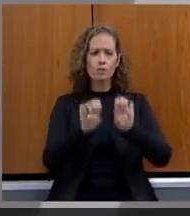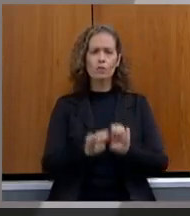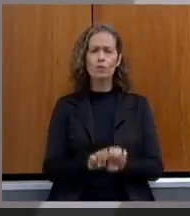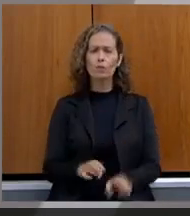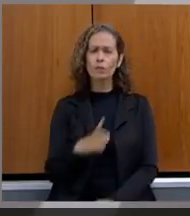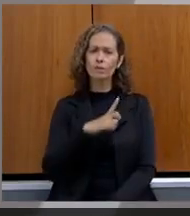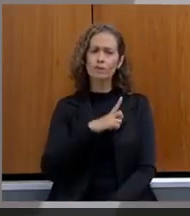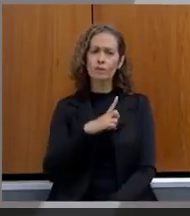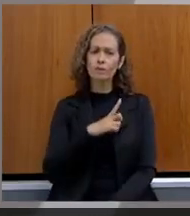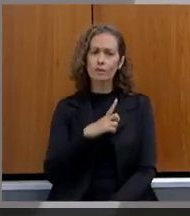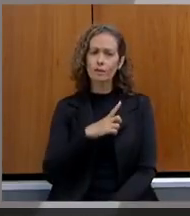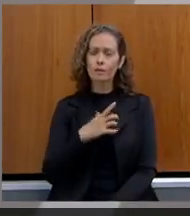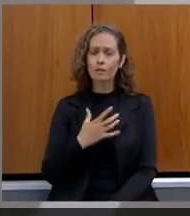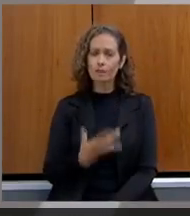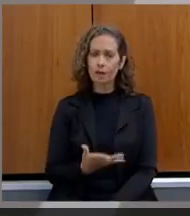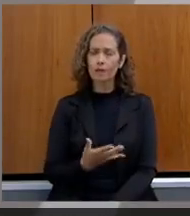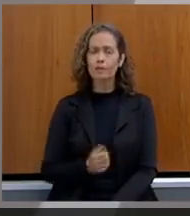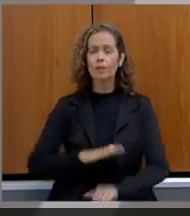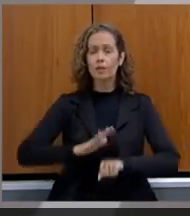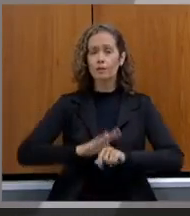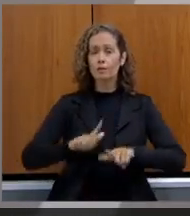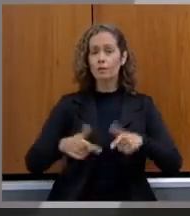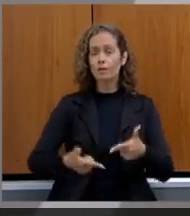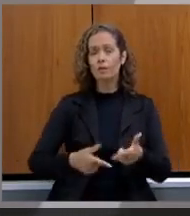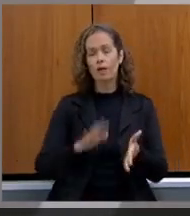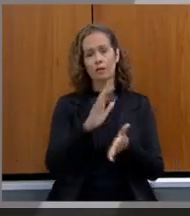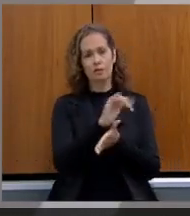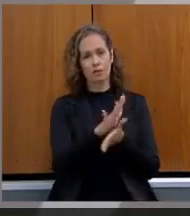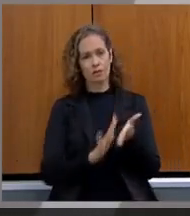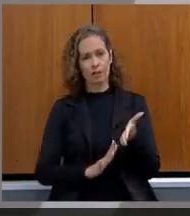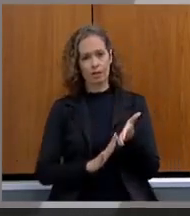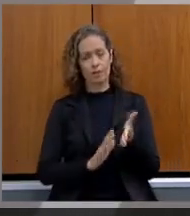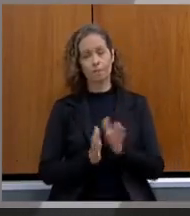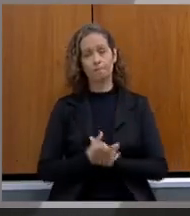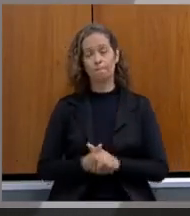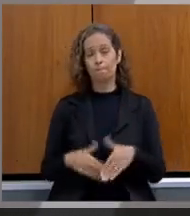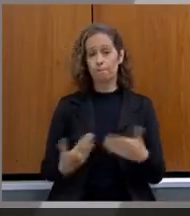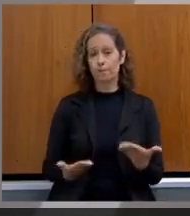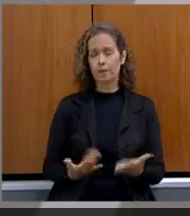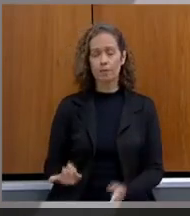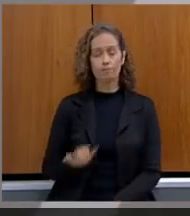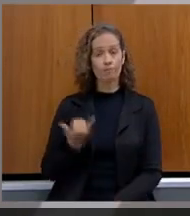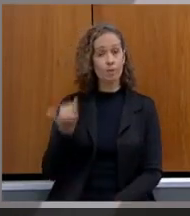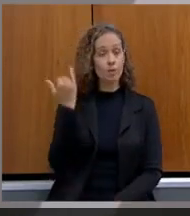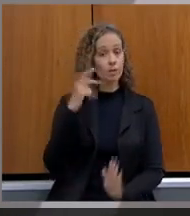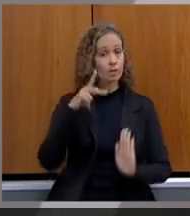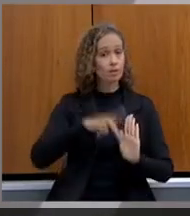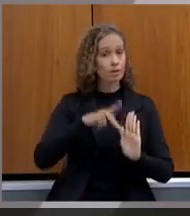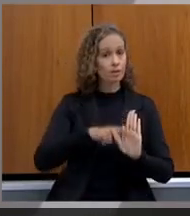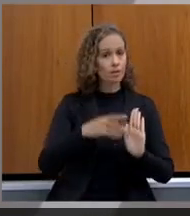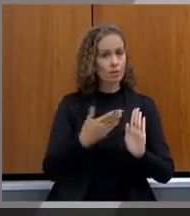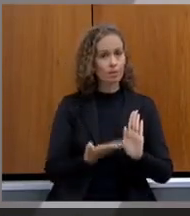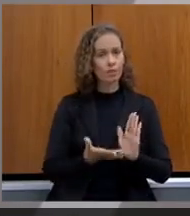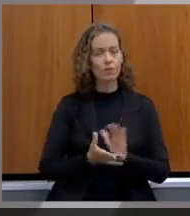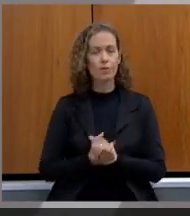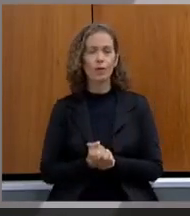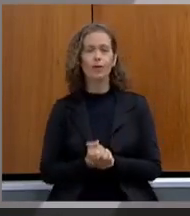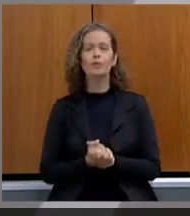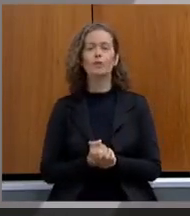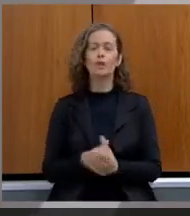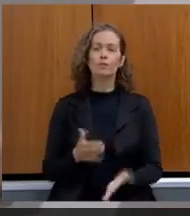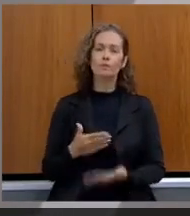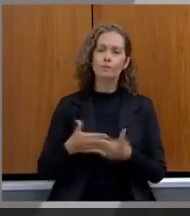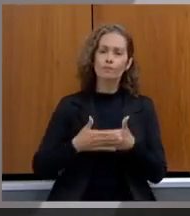poderem ter realizar as suas atividades então a importância desse projeto a importância do retorno dele